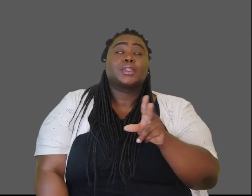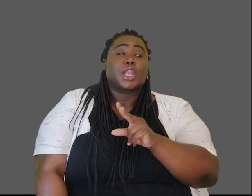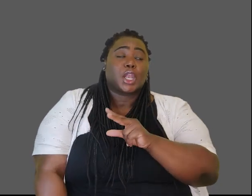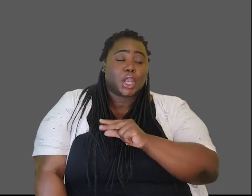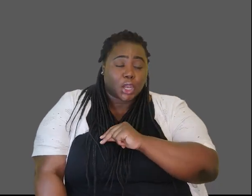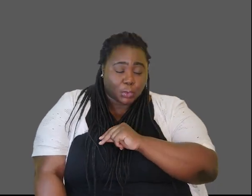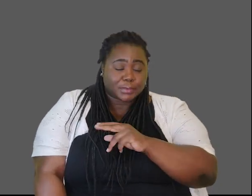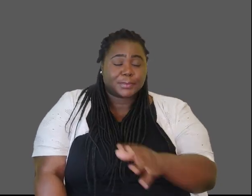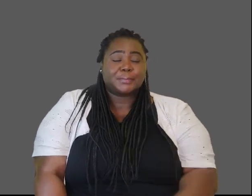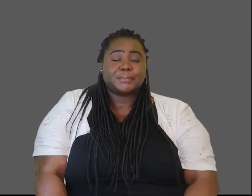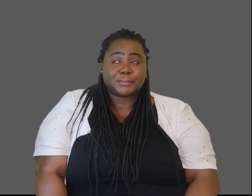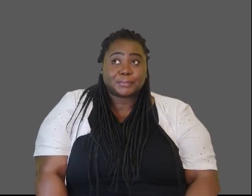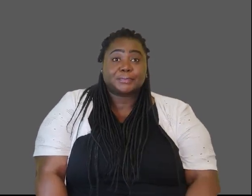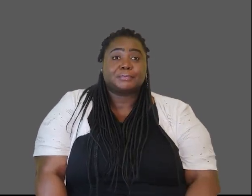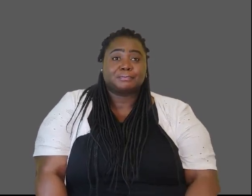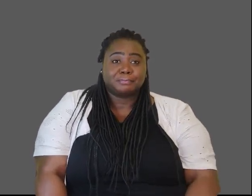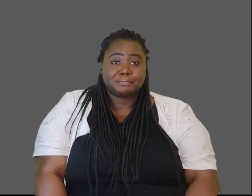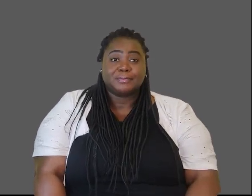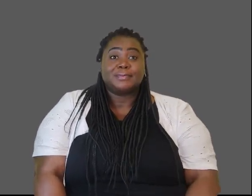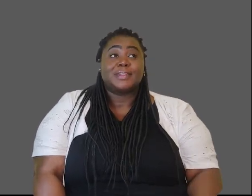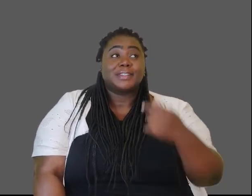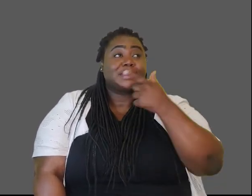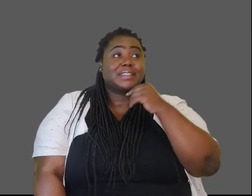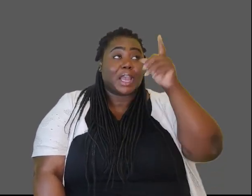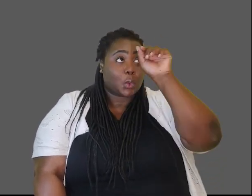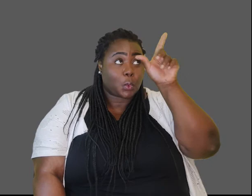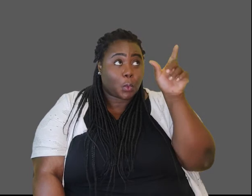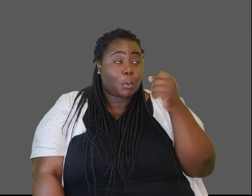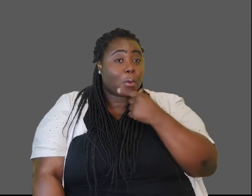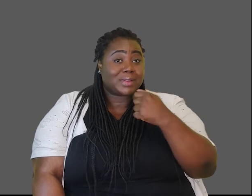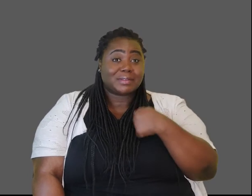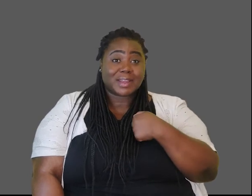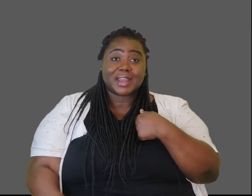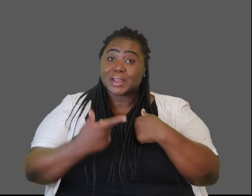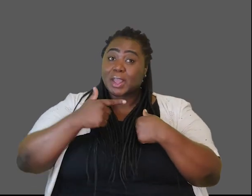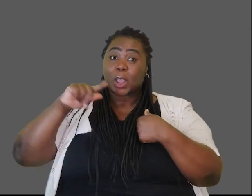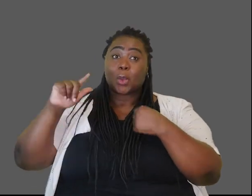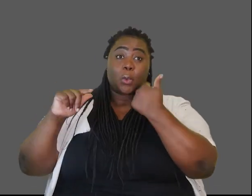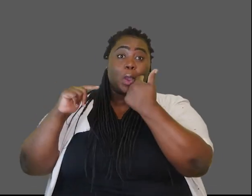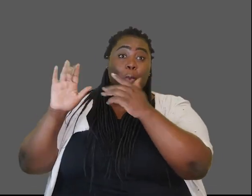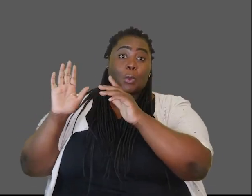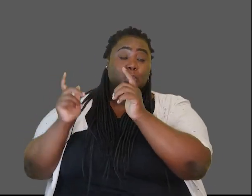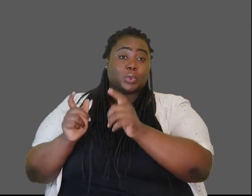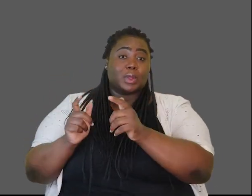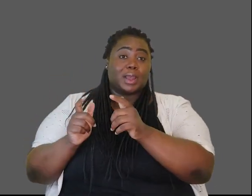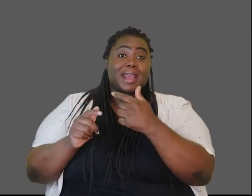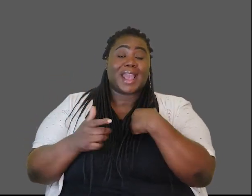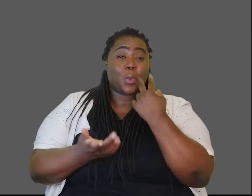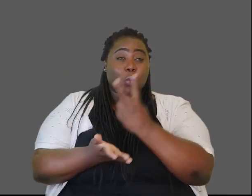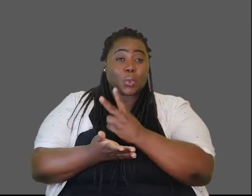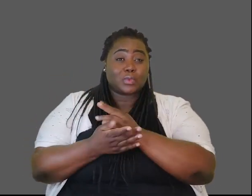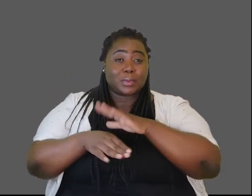olha, algo me iluminou, viu? Se o homem estava na Lua, Deus estava iluminando. Eu consegui